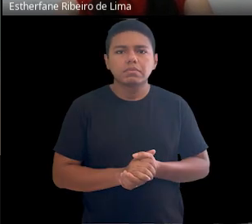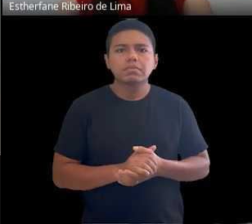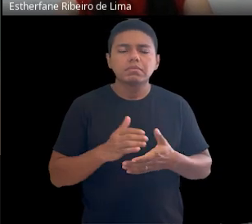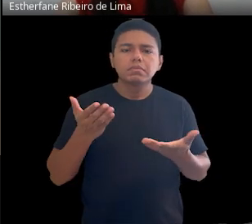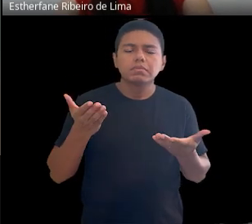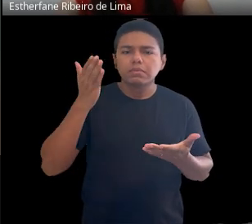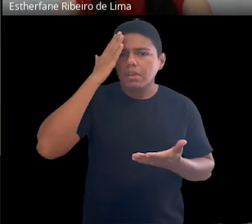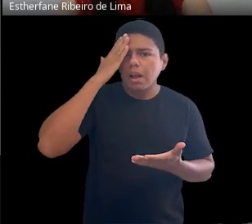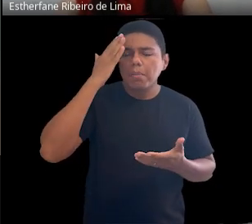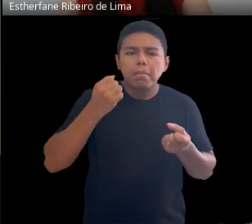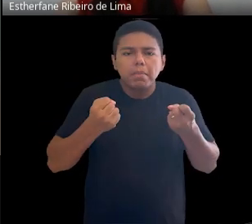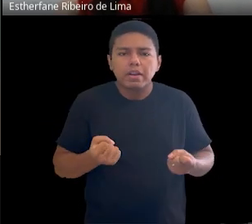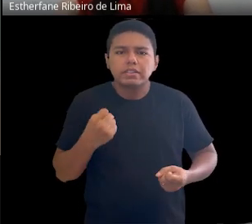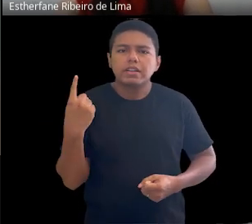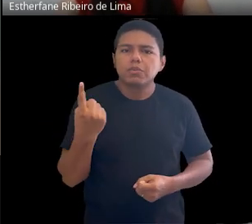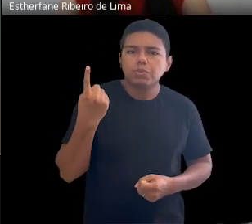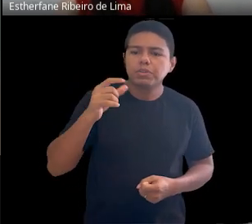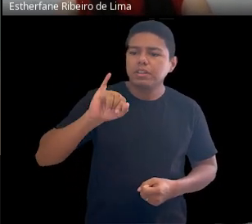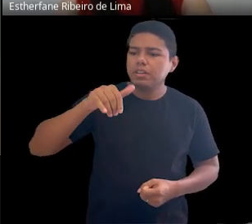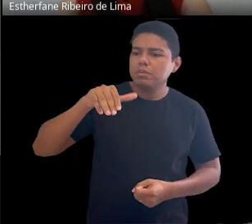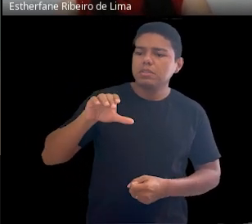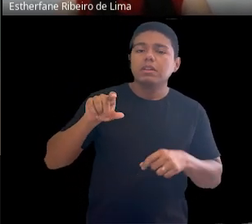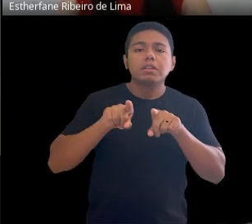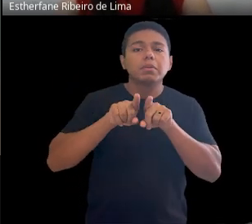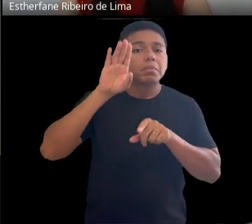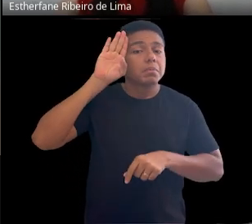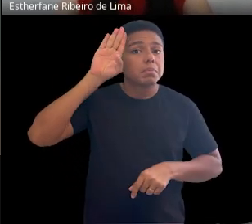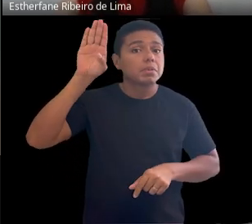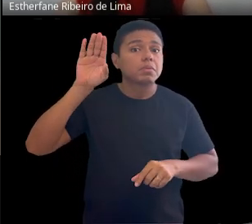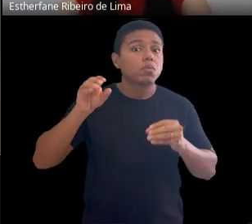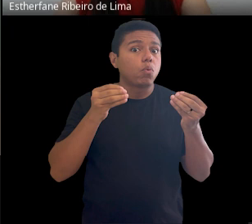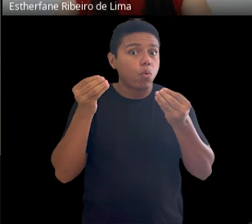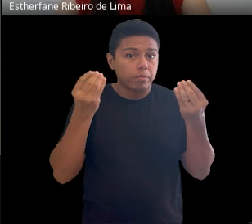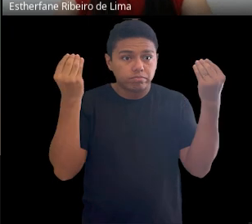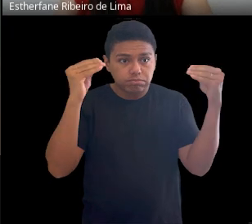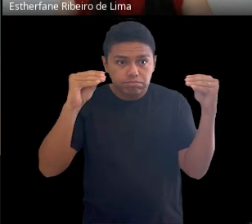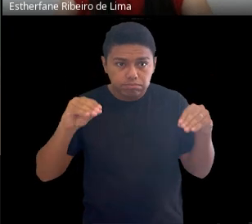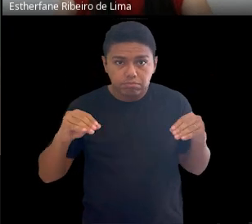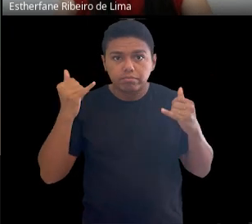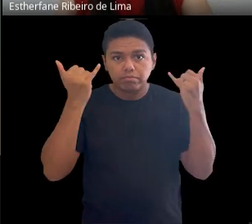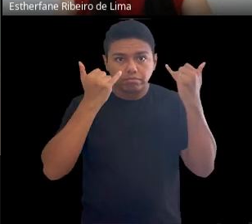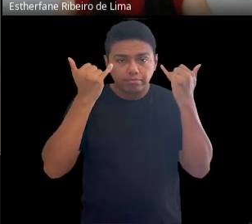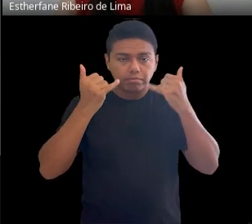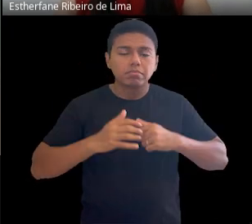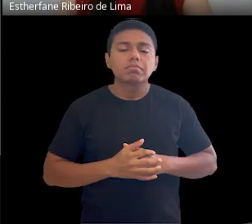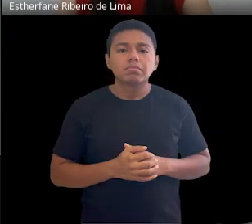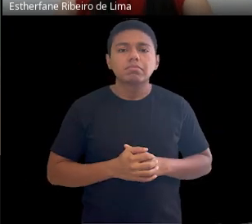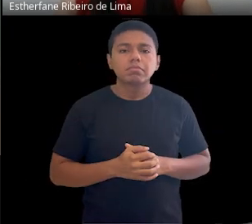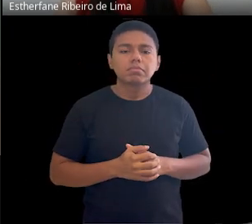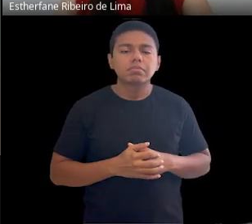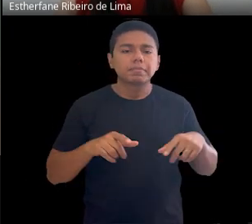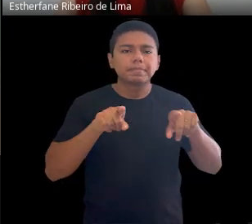peso, altura e o IMC, e principalmente sempre colocar na curva, certo? Temos que